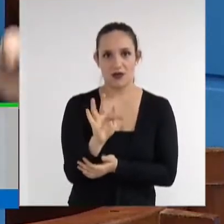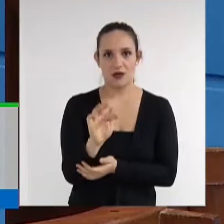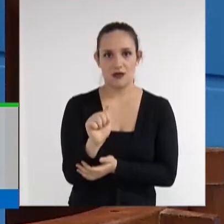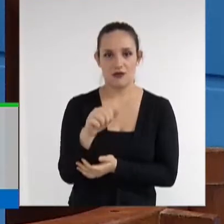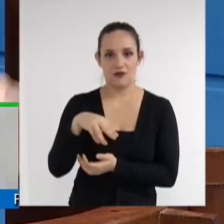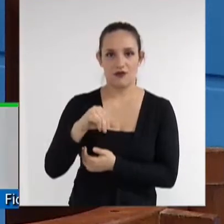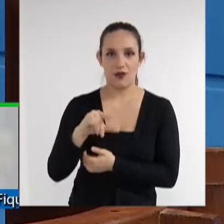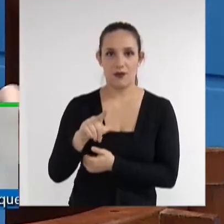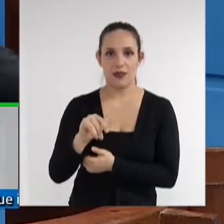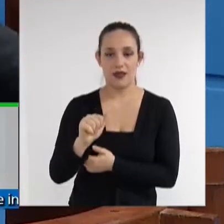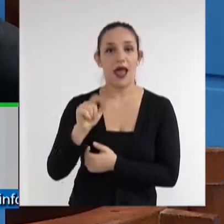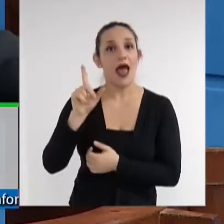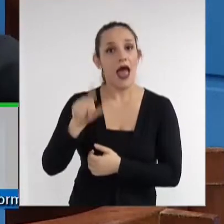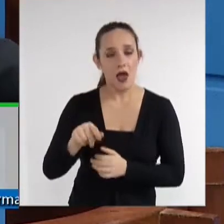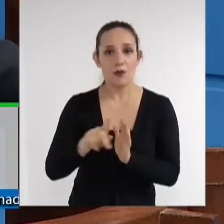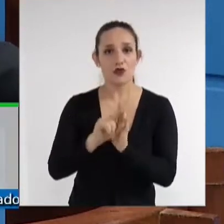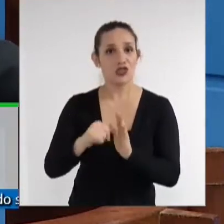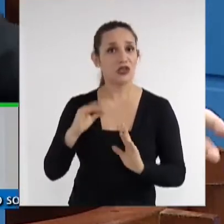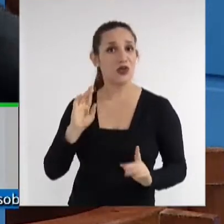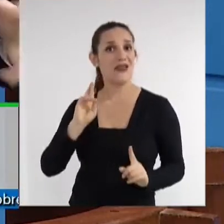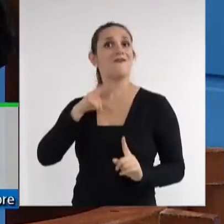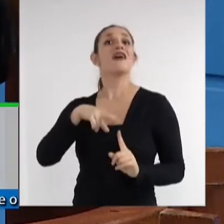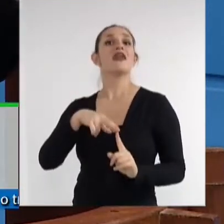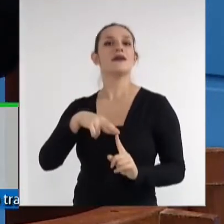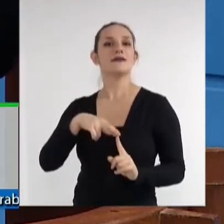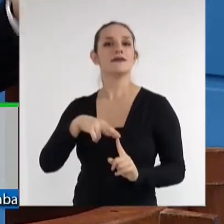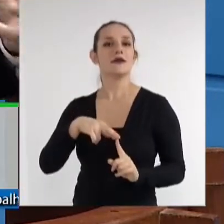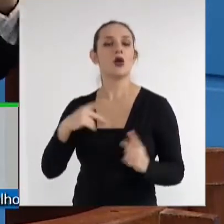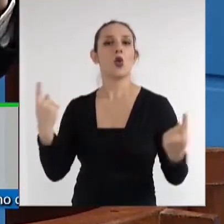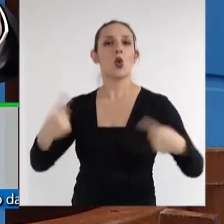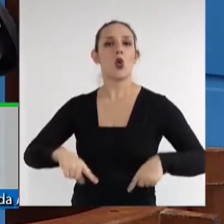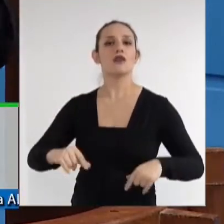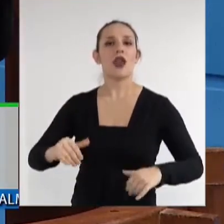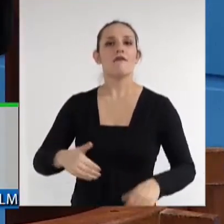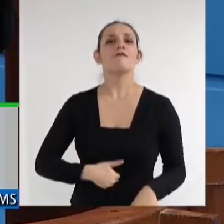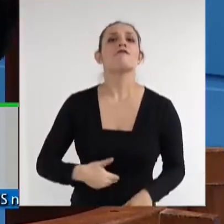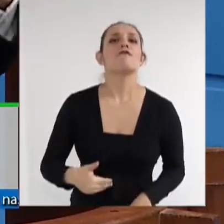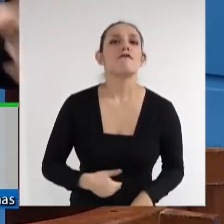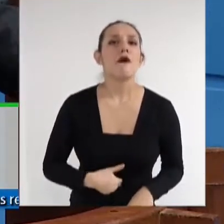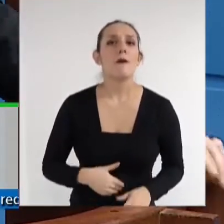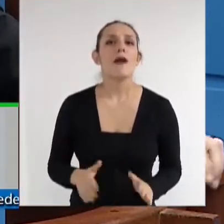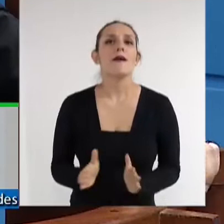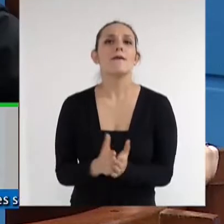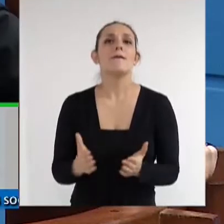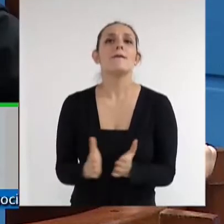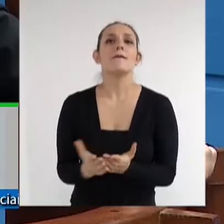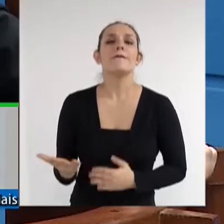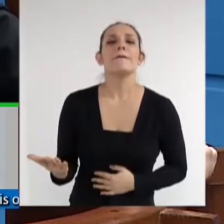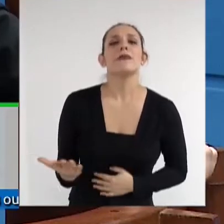à fome e à miséria. Foi um programa reconhecido pela ONU